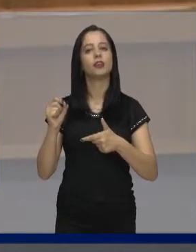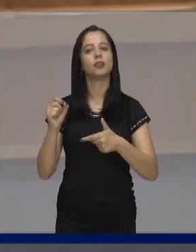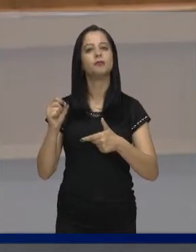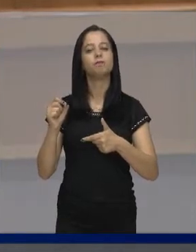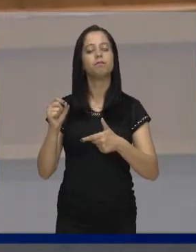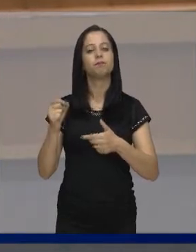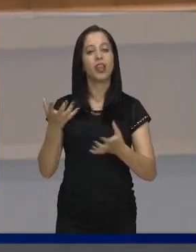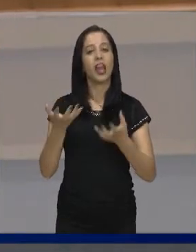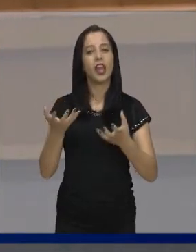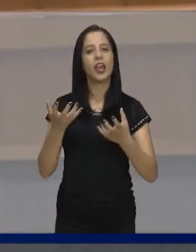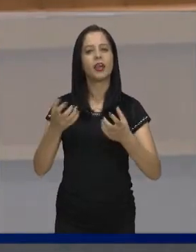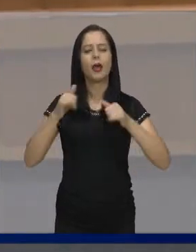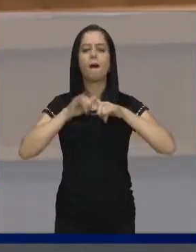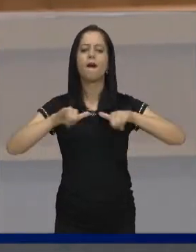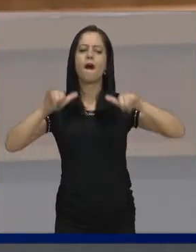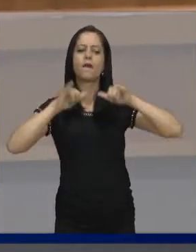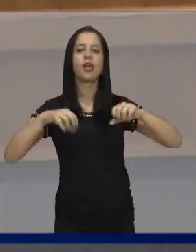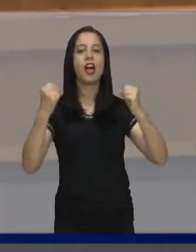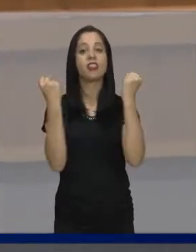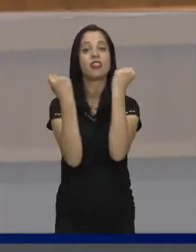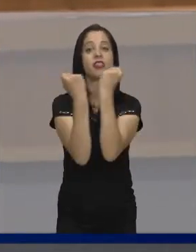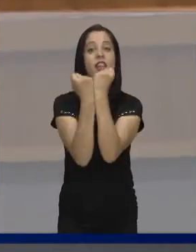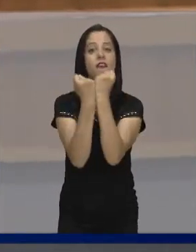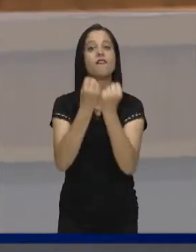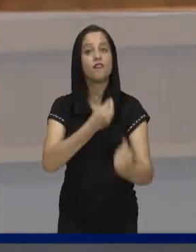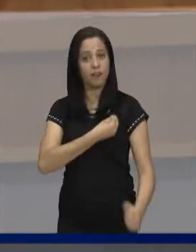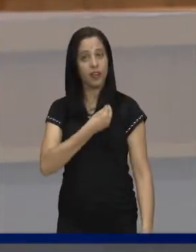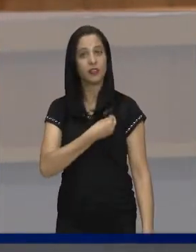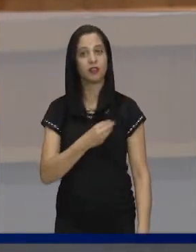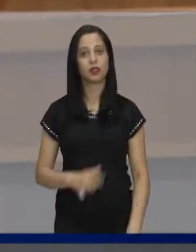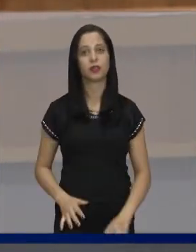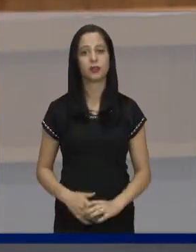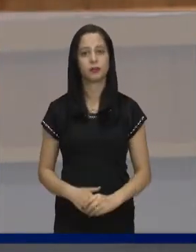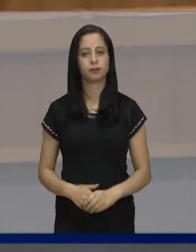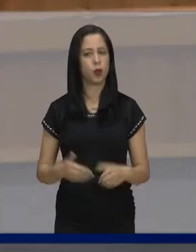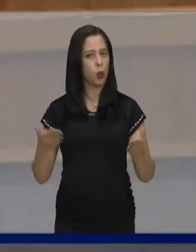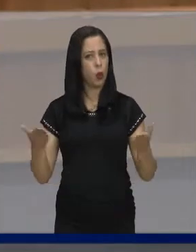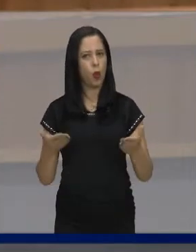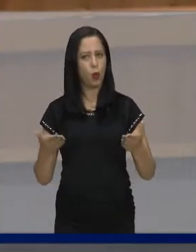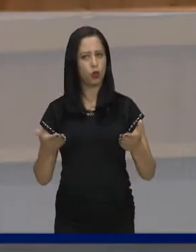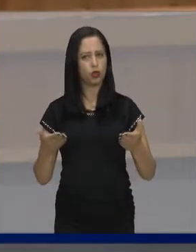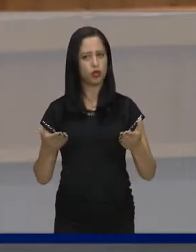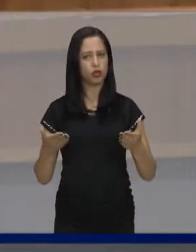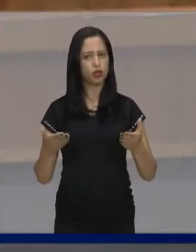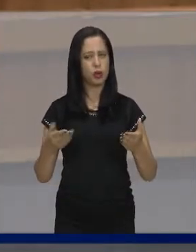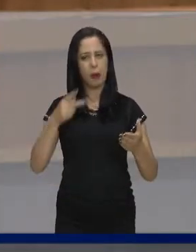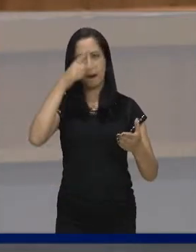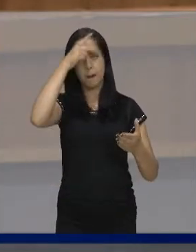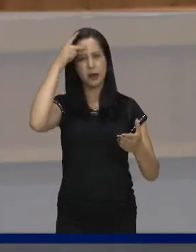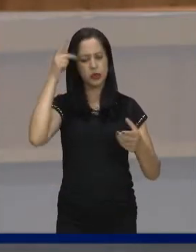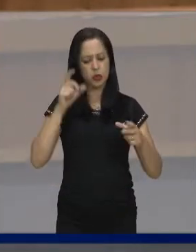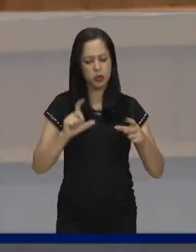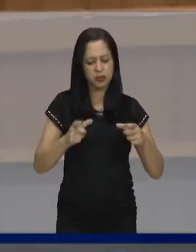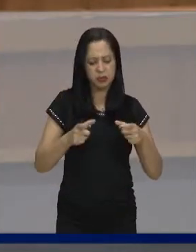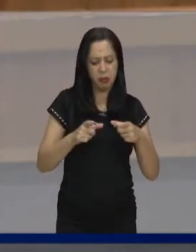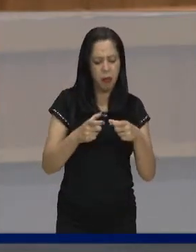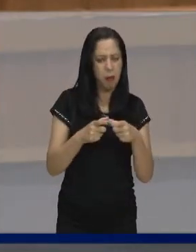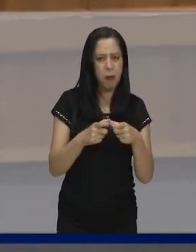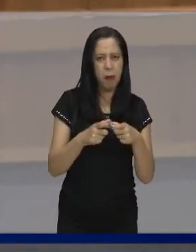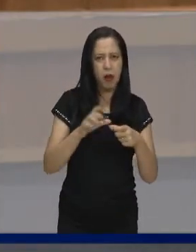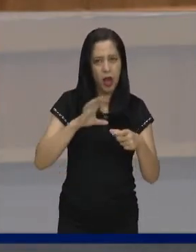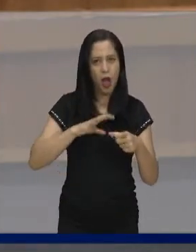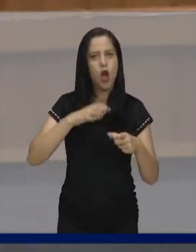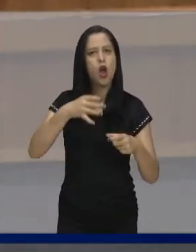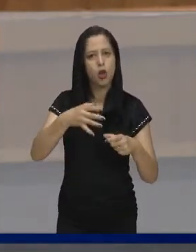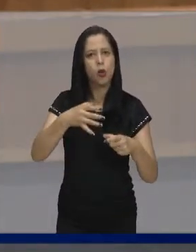que é a defesa da vida. Poucas pessoas hoje no mundo têm coragem de levantar essa bandeira.